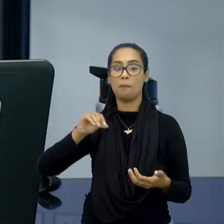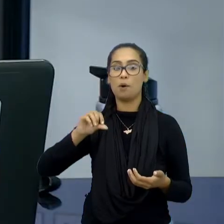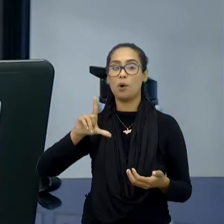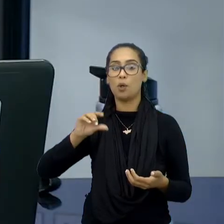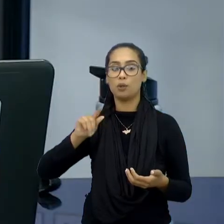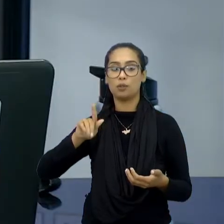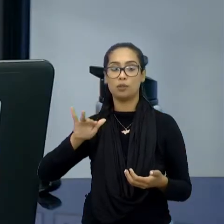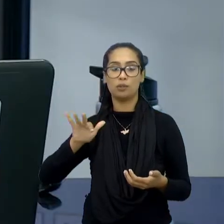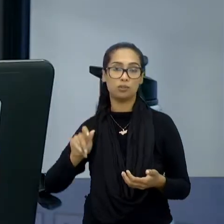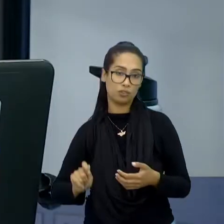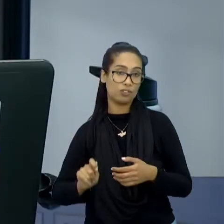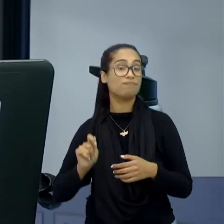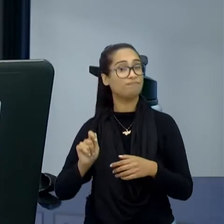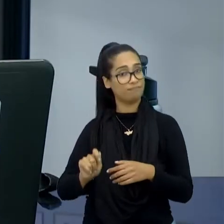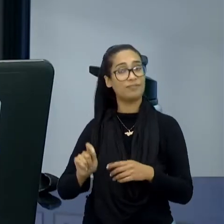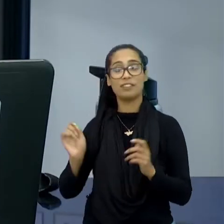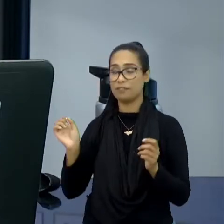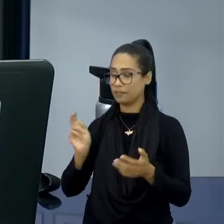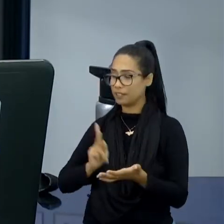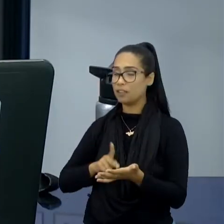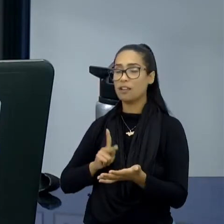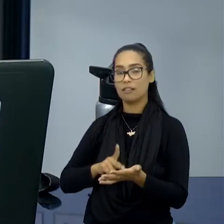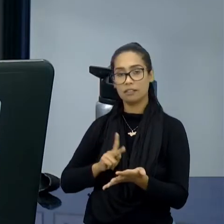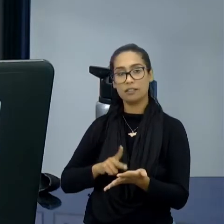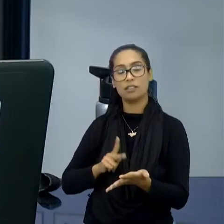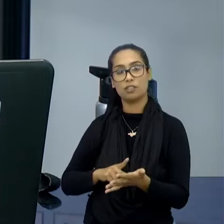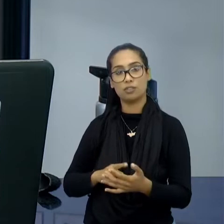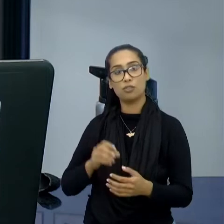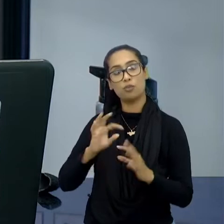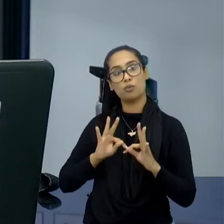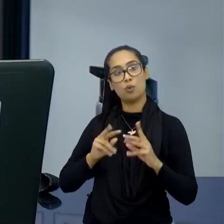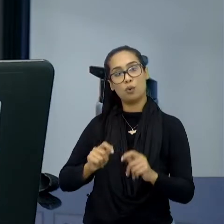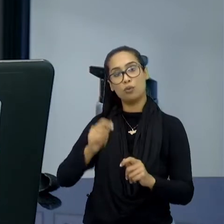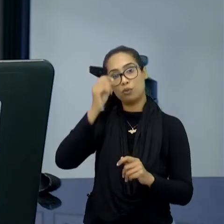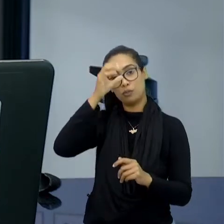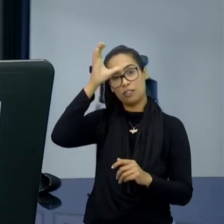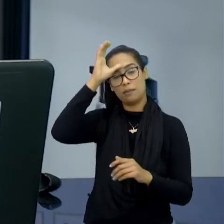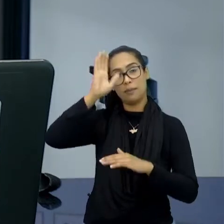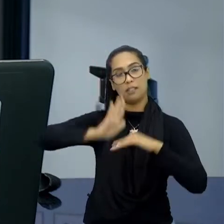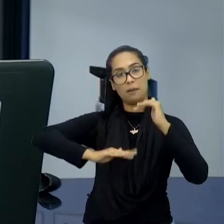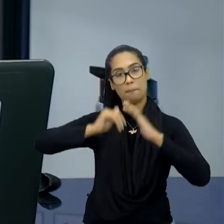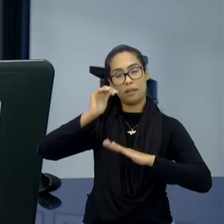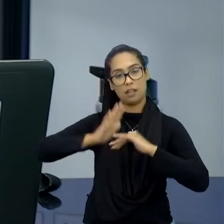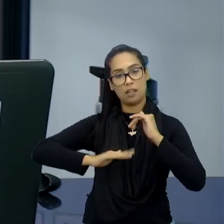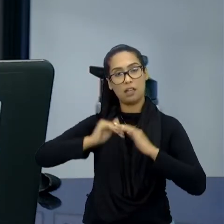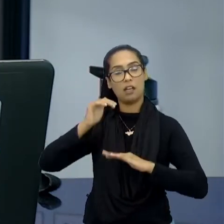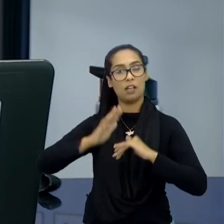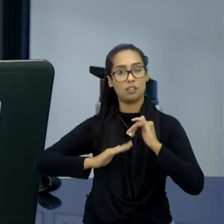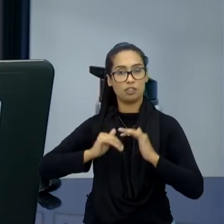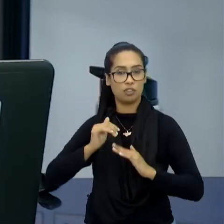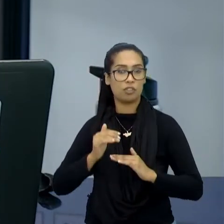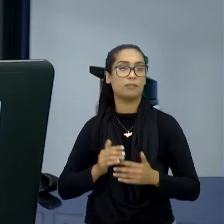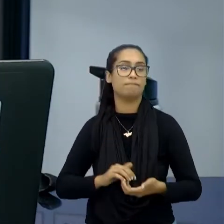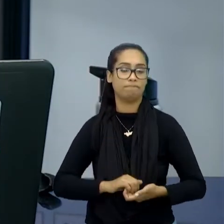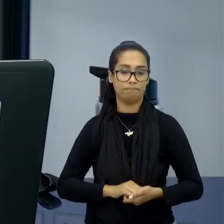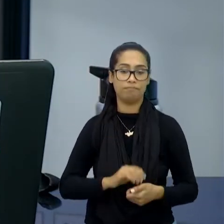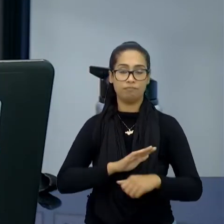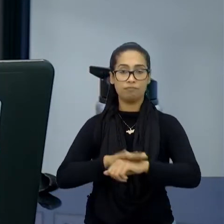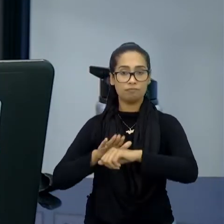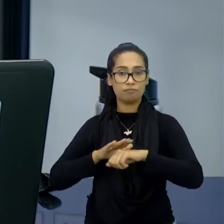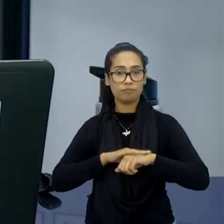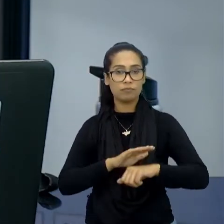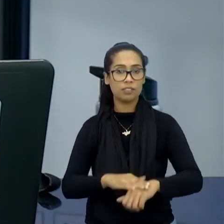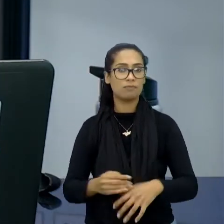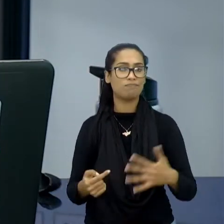a gente vê que aqueles conhecimentos que estão mais ancorados na prática, na operação, no procedimental, e aí a gente pode